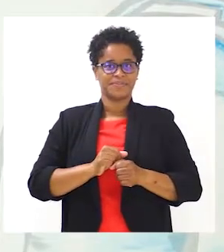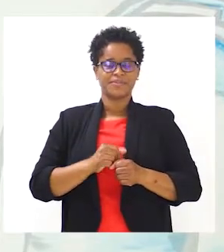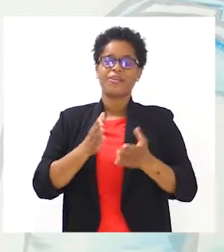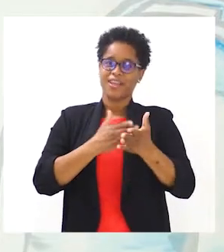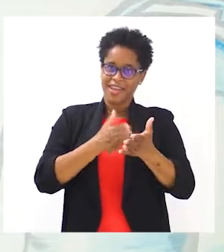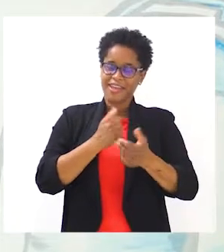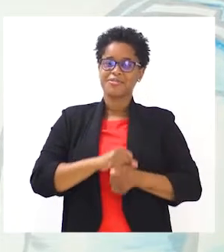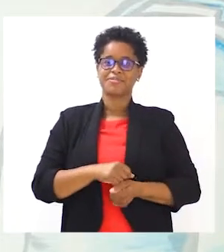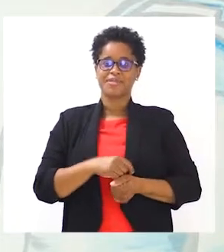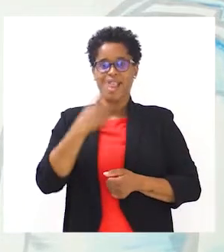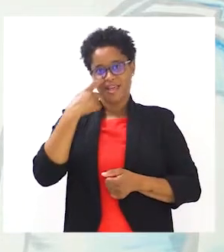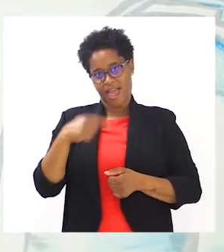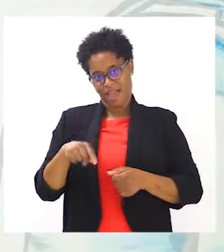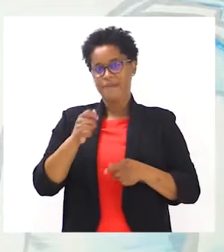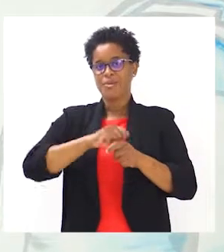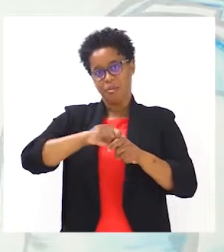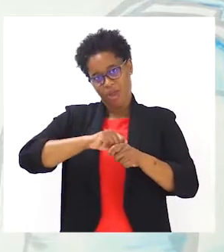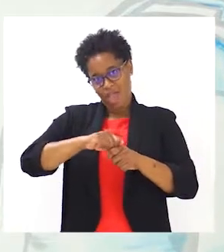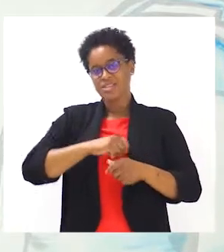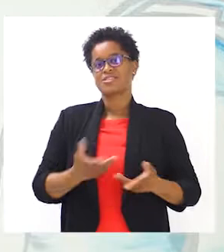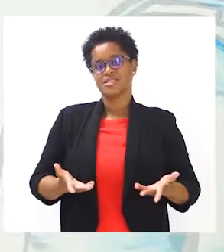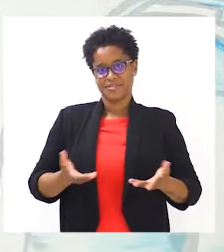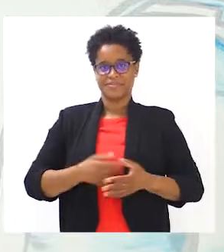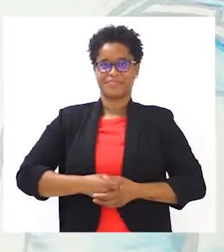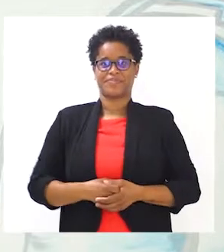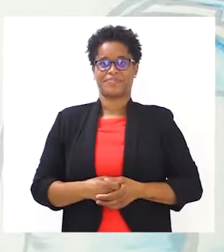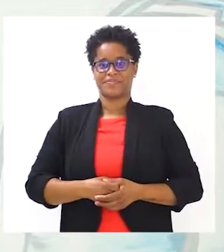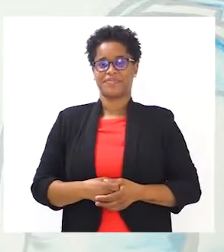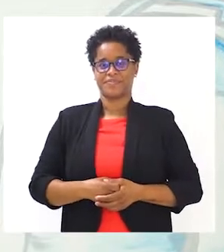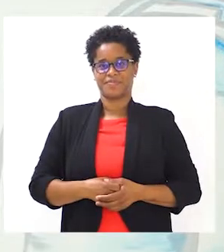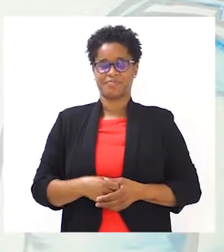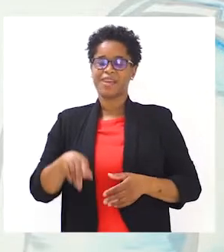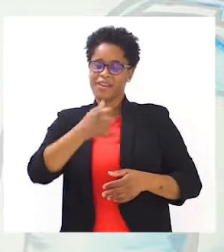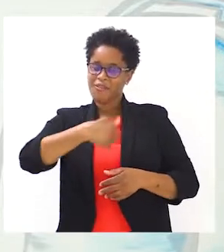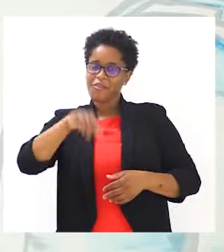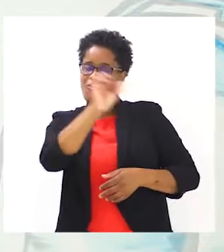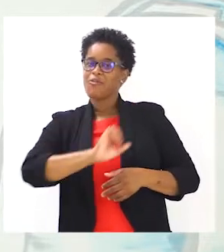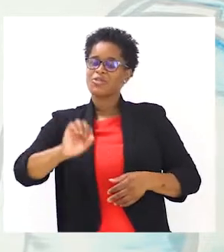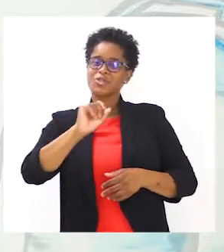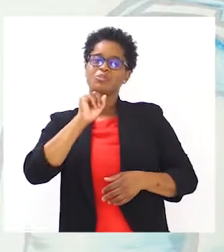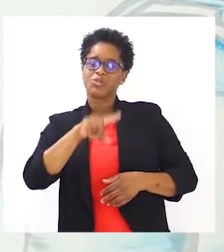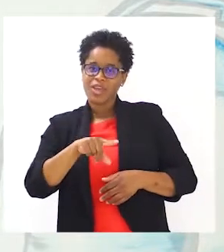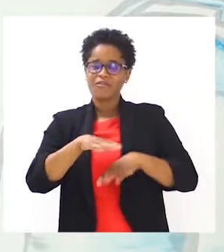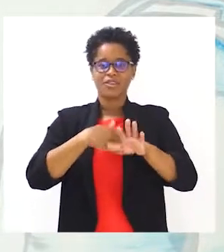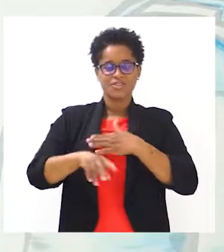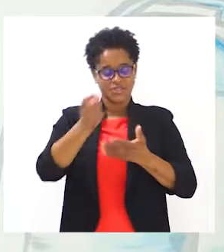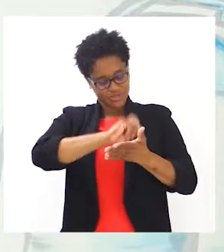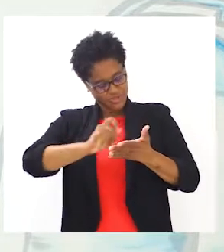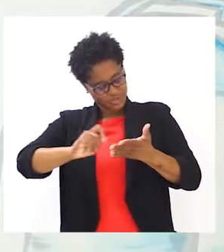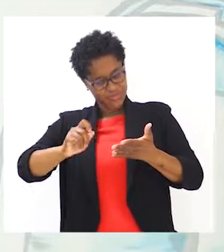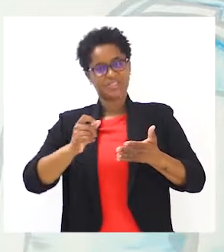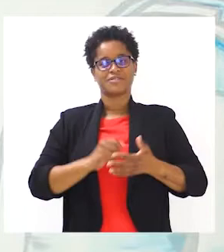do caderno, de um lápis, uma borracha, para poderem fazer as